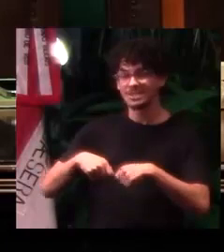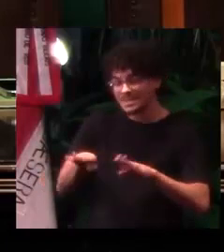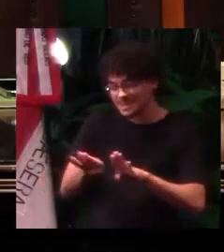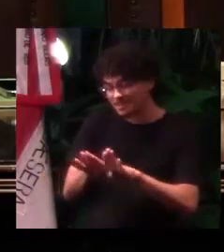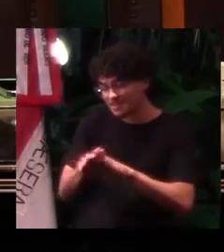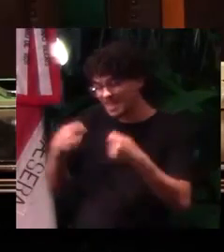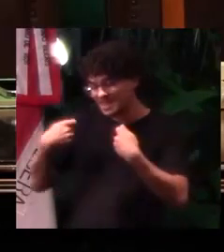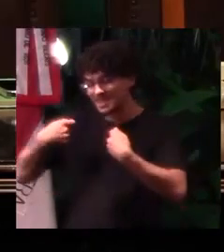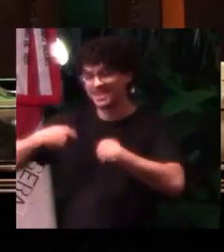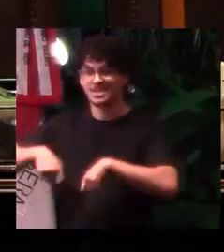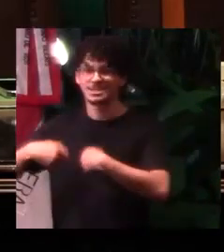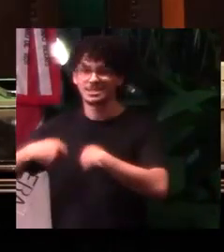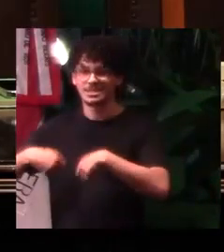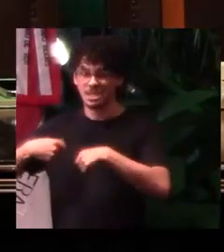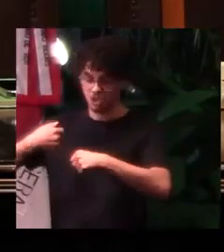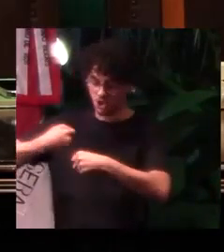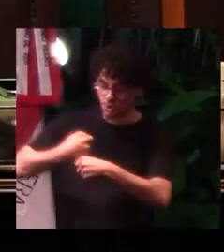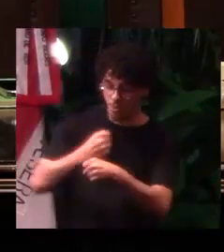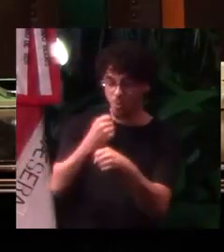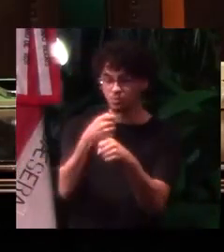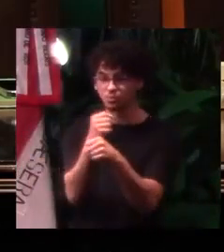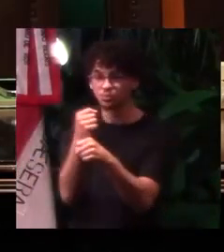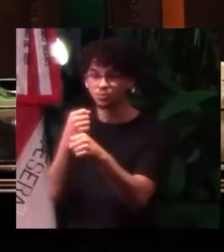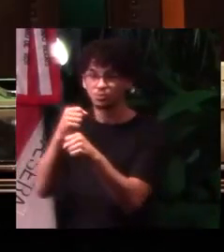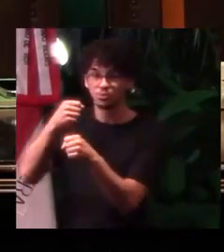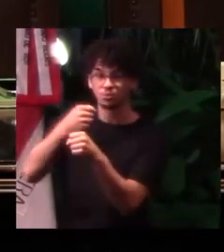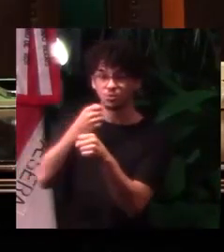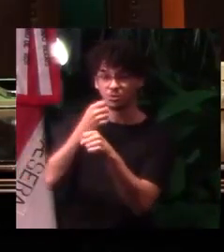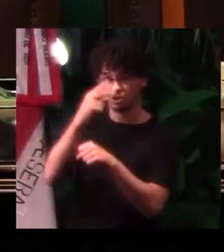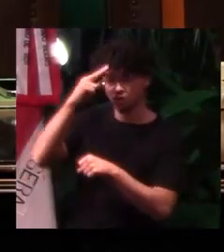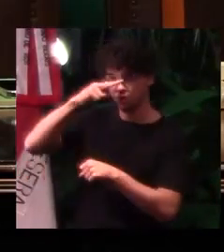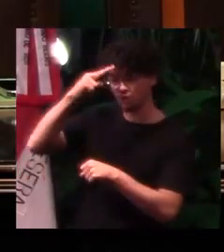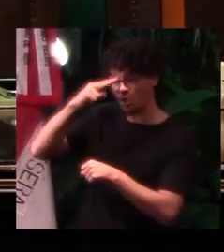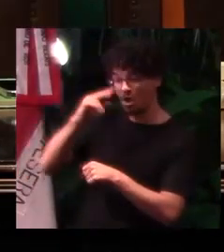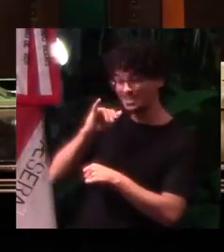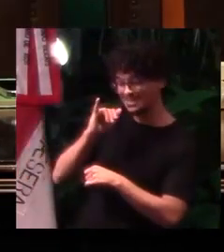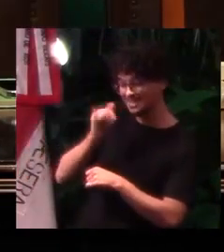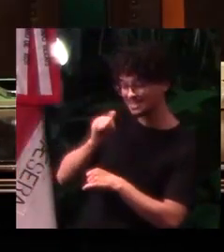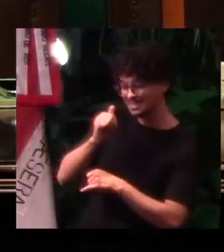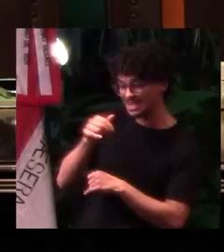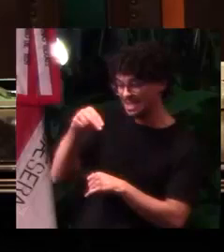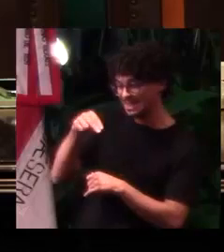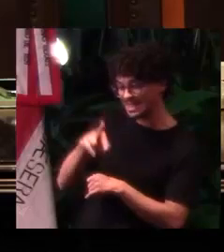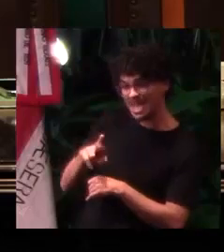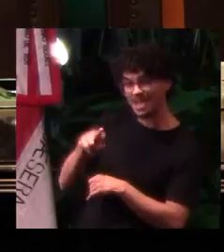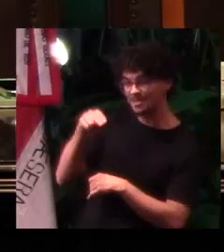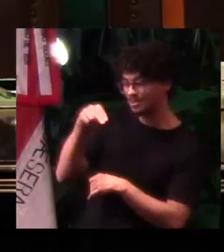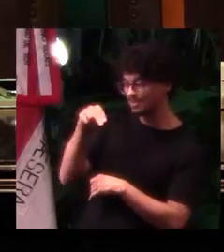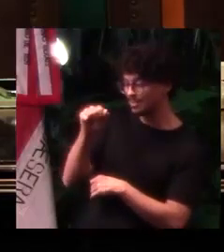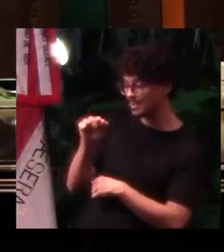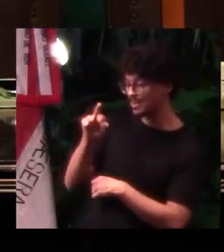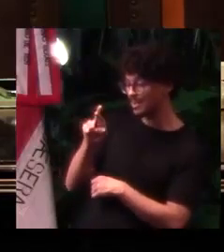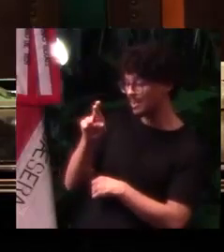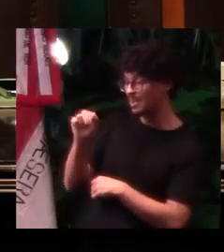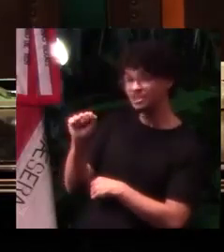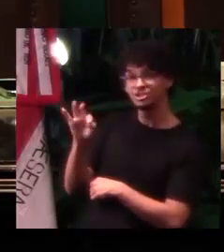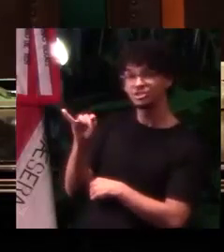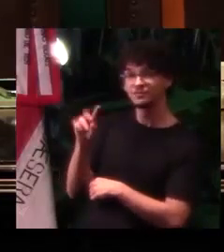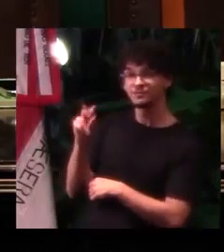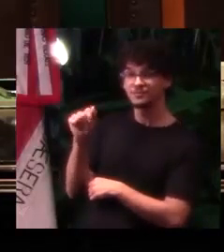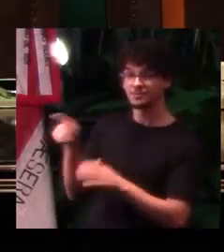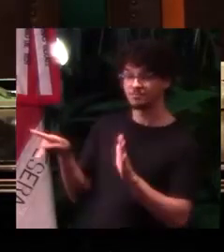necessidade mesmo de construção de narrativas. Né? A literatura, como o direito, lida